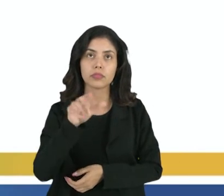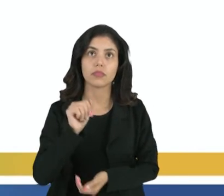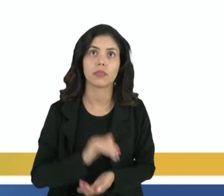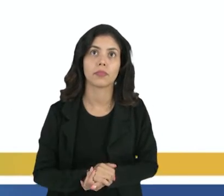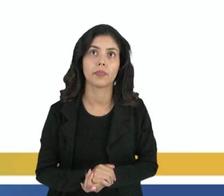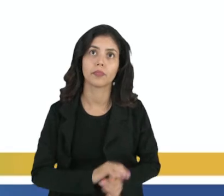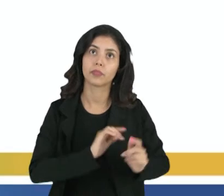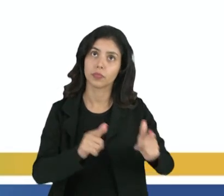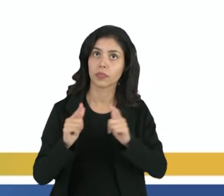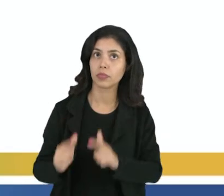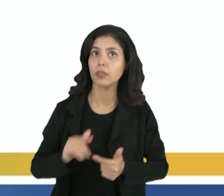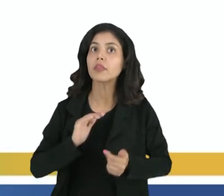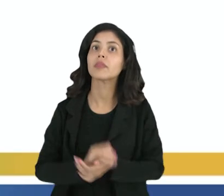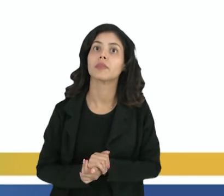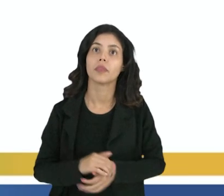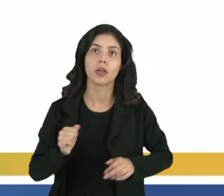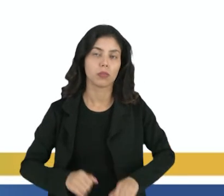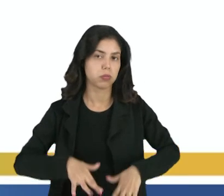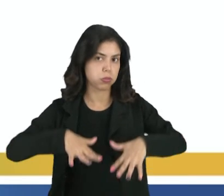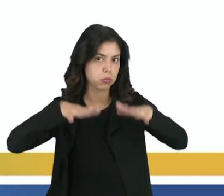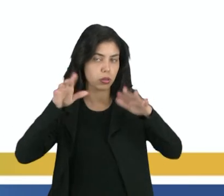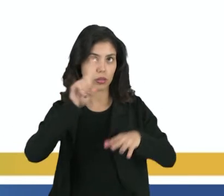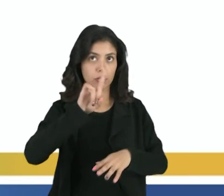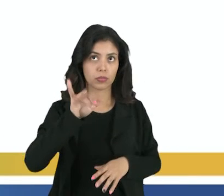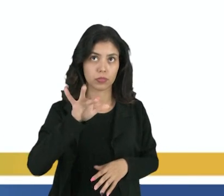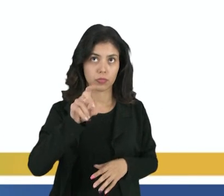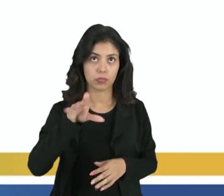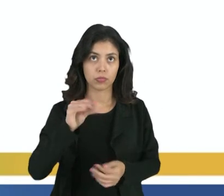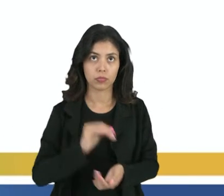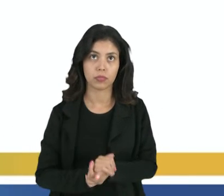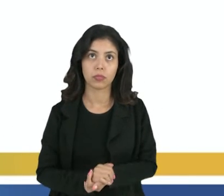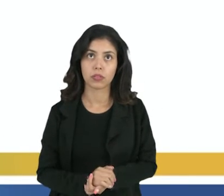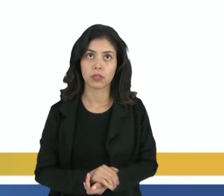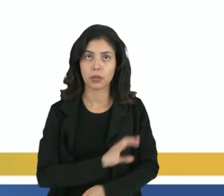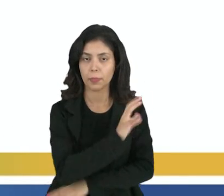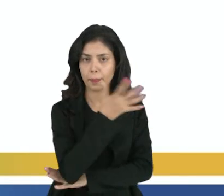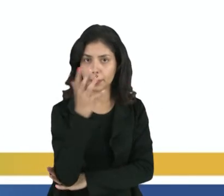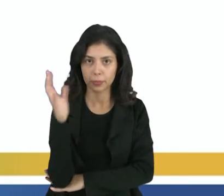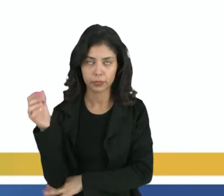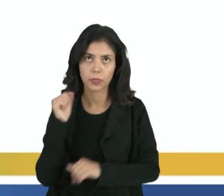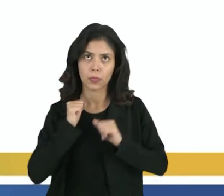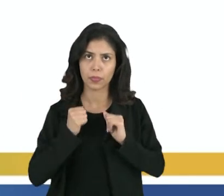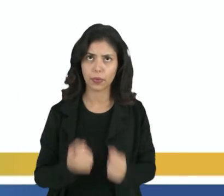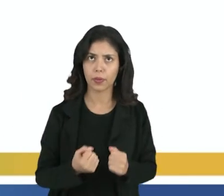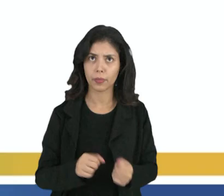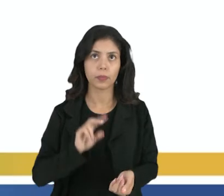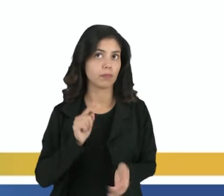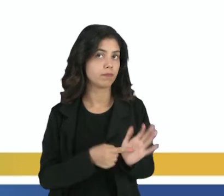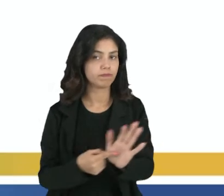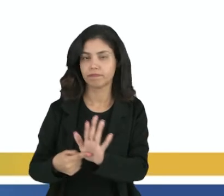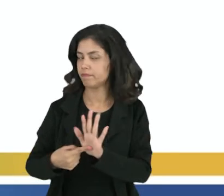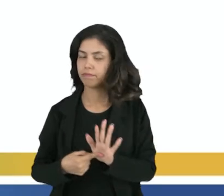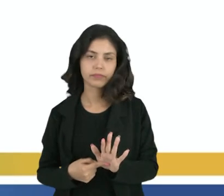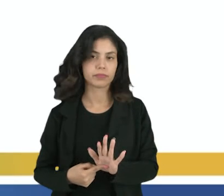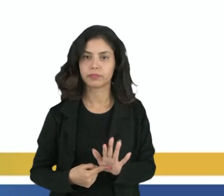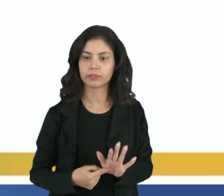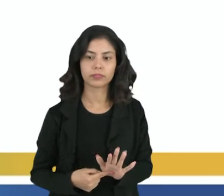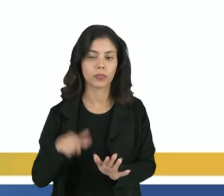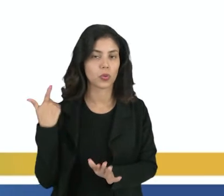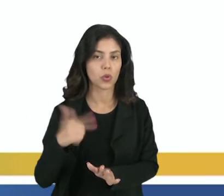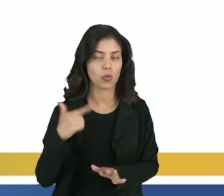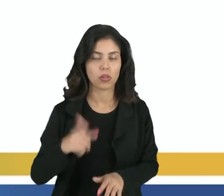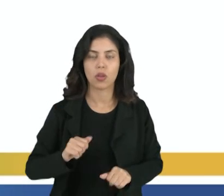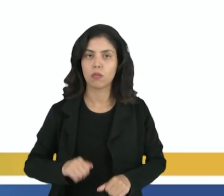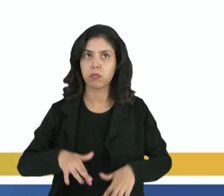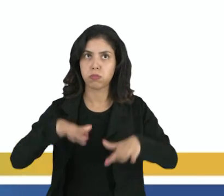dividido em várzea, área com alagamentos sazonais e mata de terra firme que não apresenta